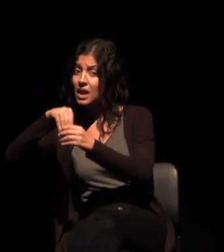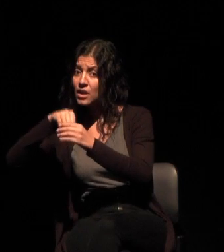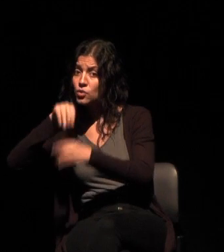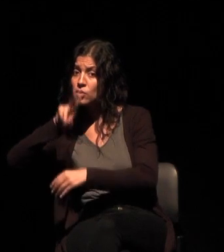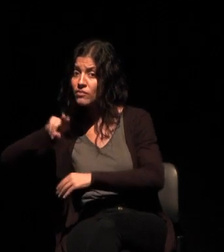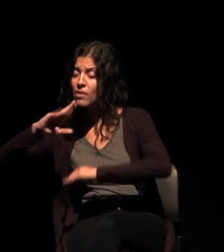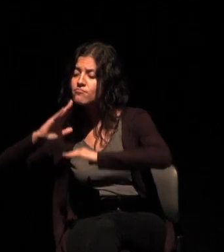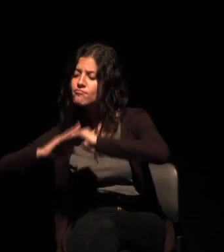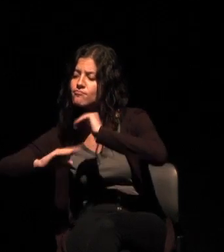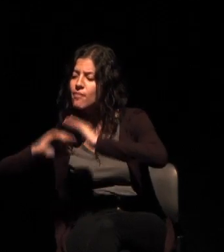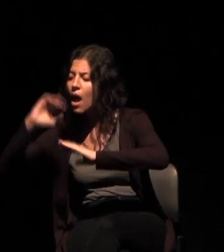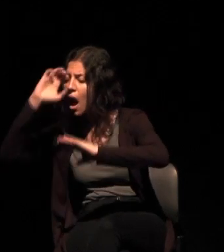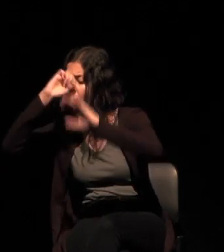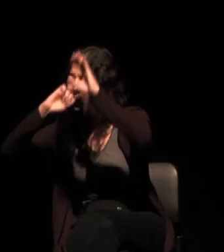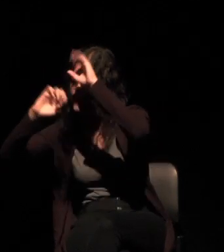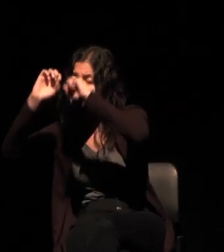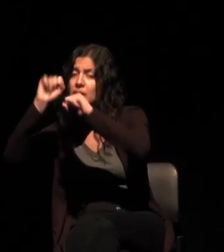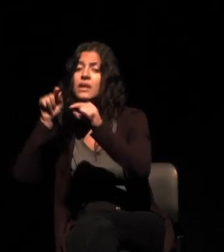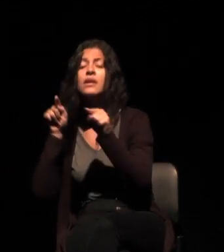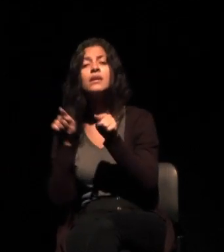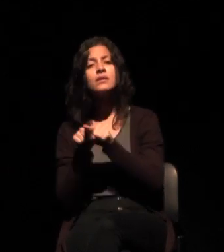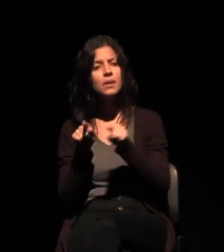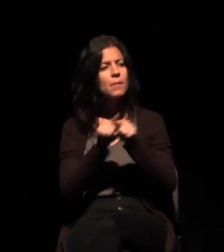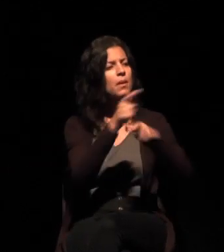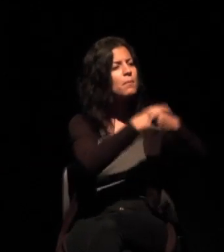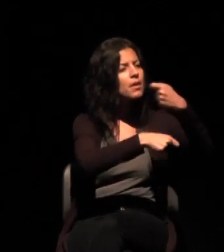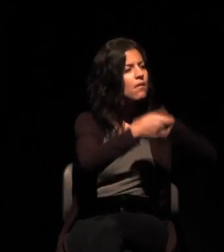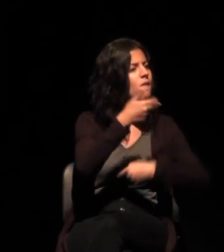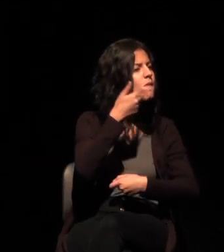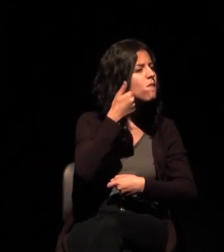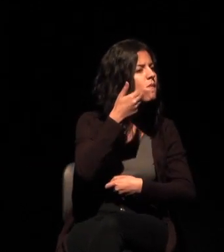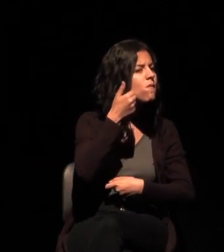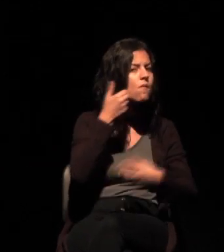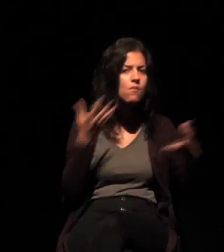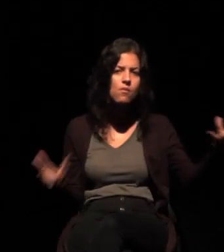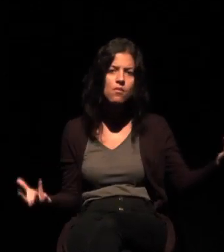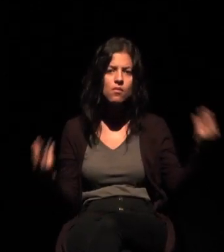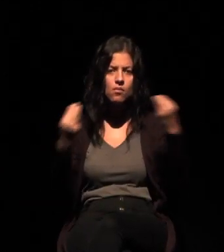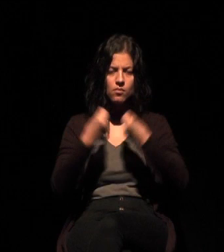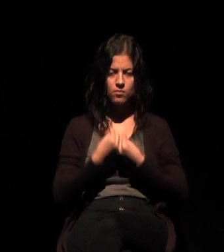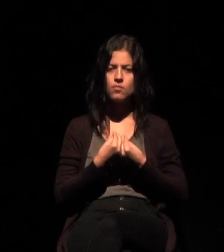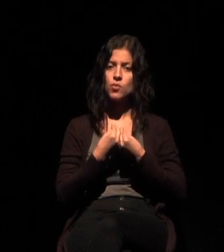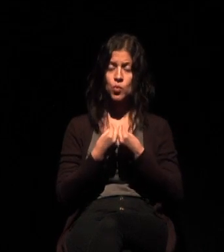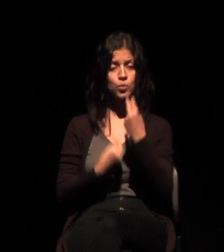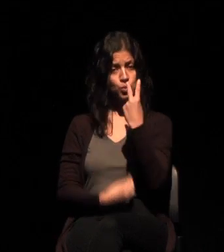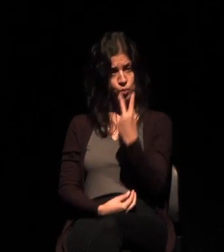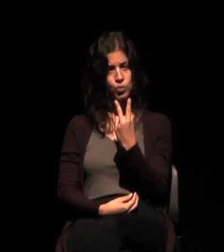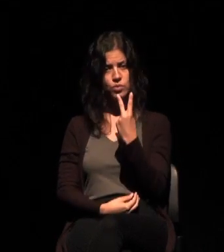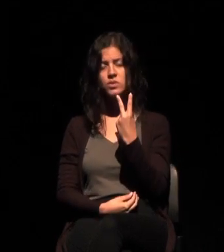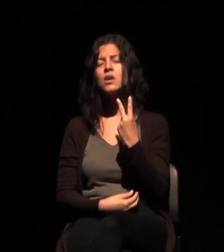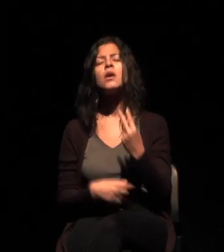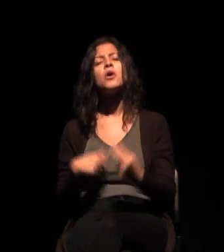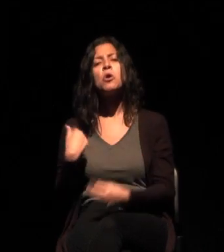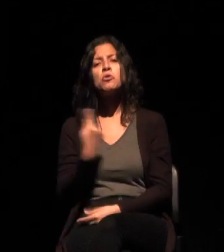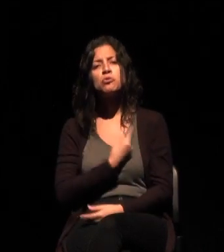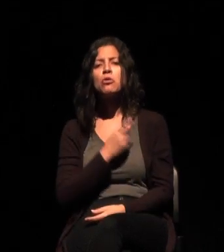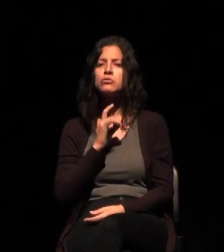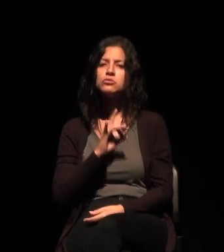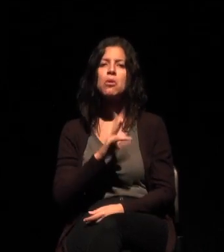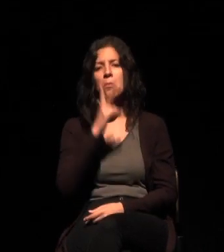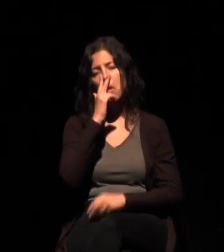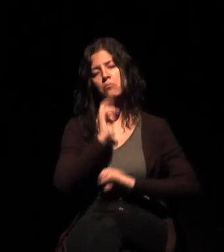e o conhecimento que também é retirado do próprio mercado portanto deixamos de trabalhar no sentido de estar não só fazer transferência